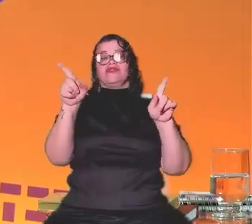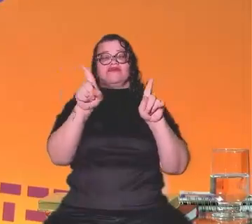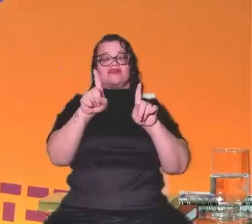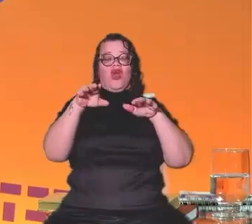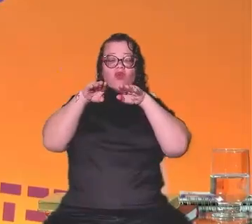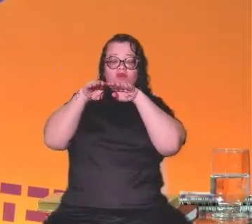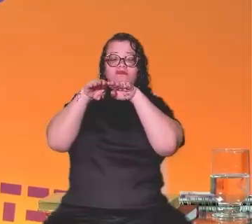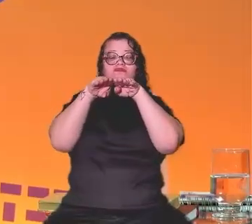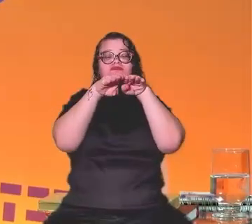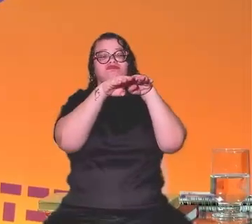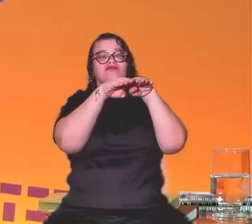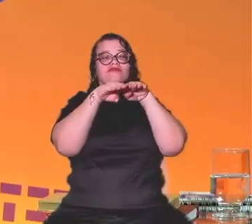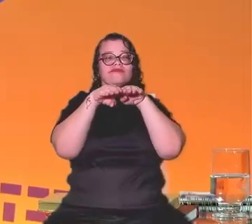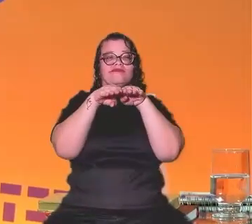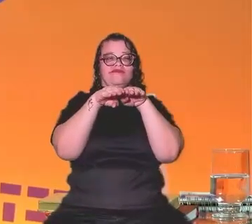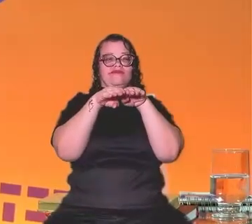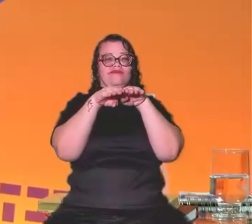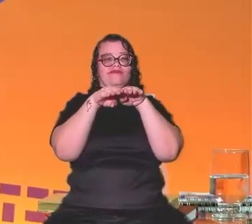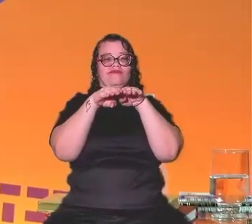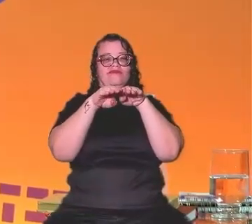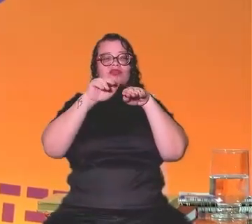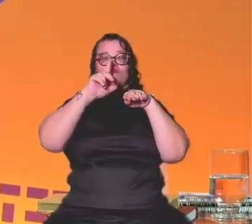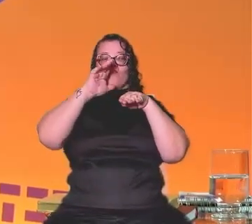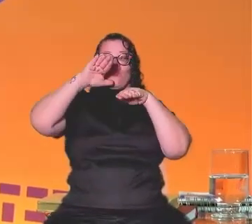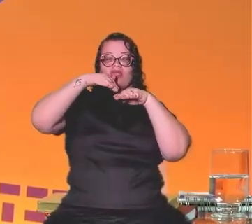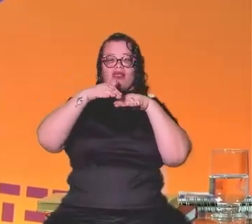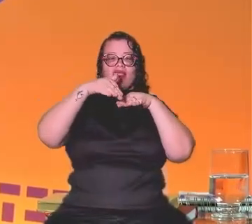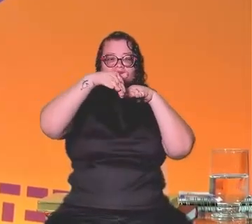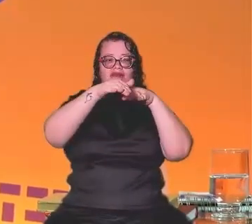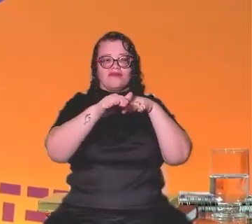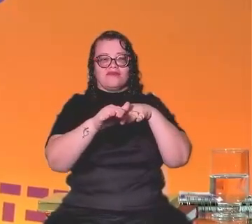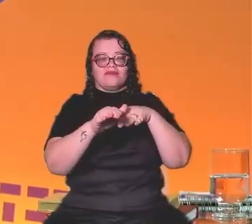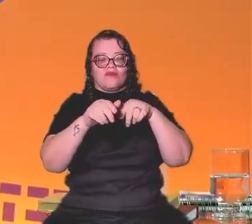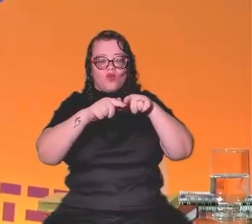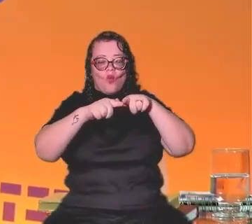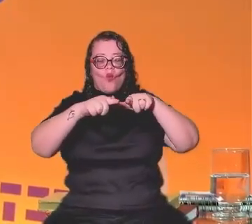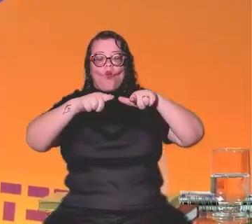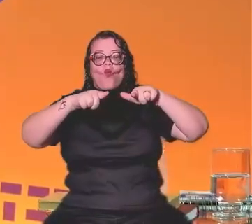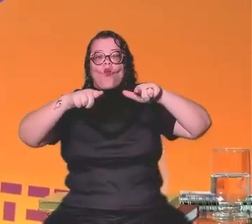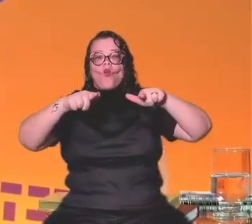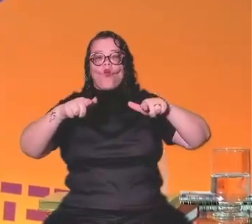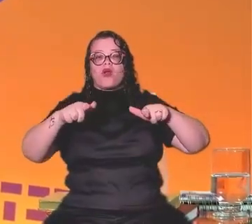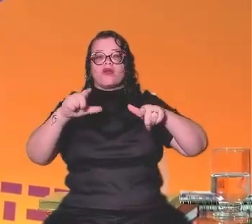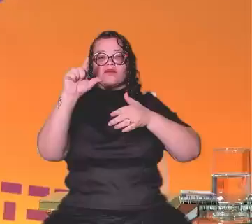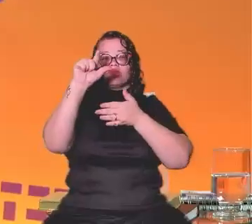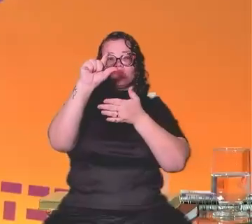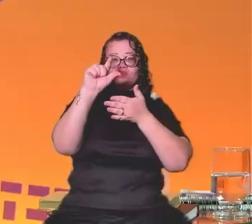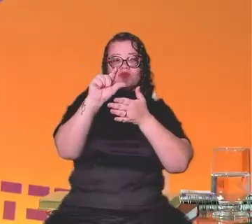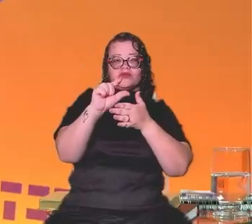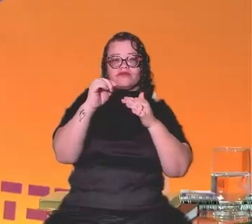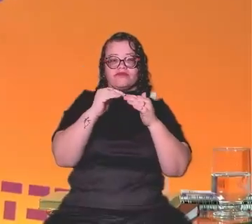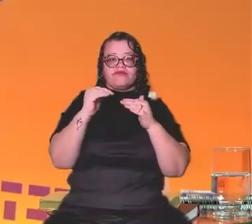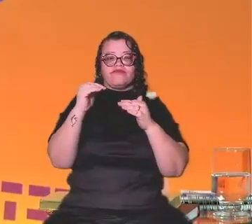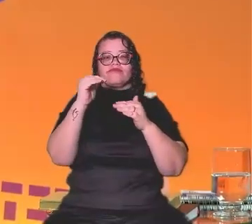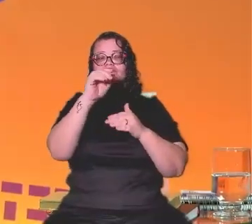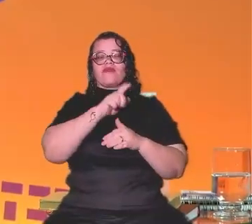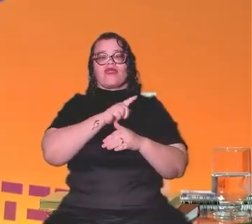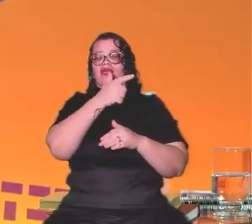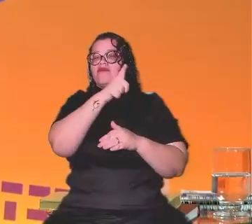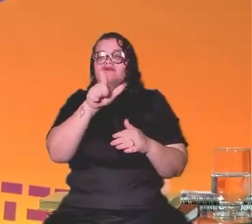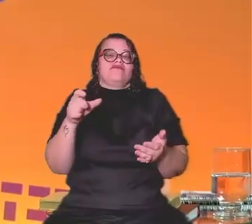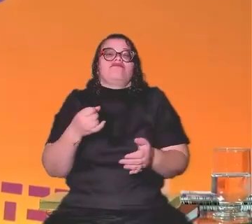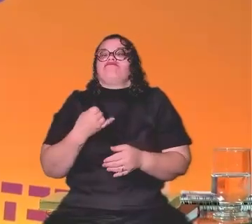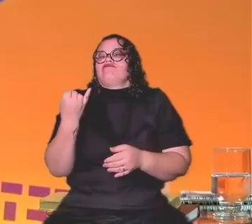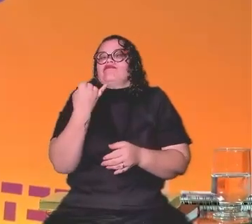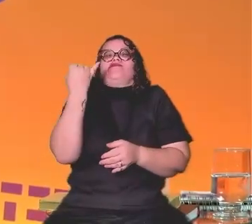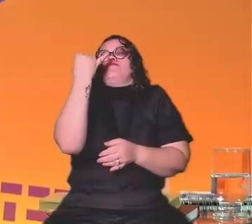todos nivelados pelo Guandu, como frascos vazios de um pequeno porte e nenhuma